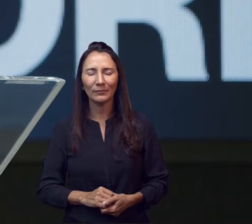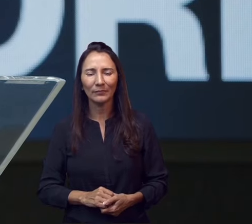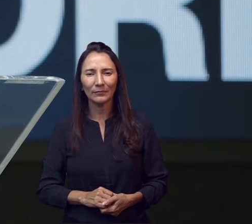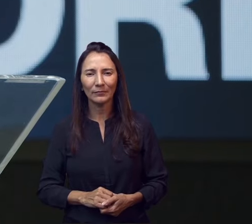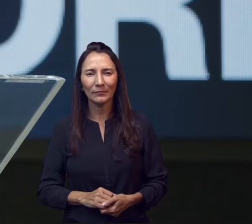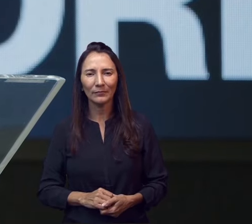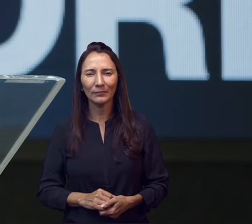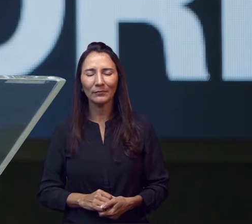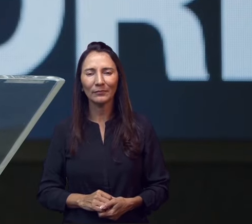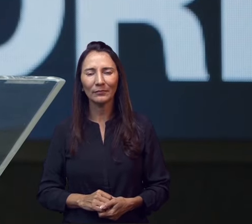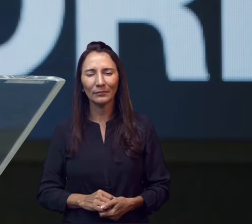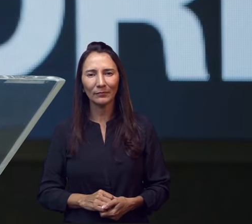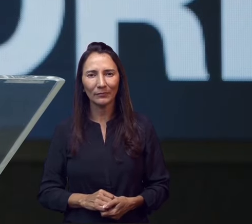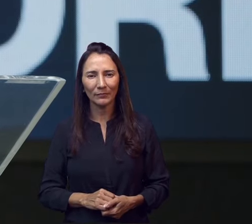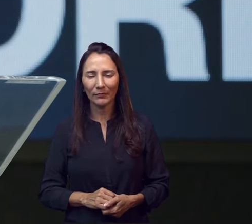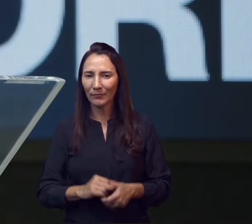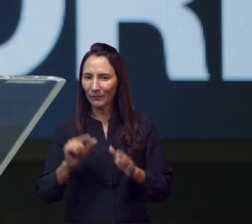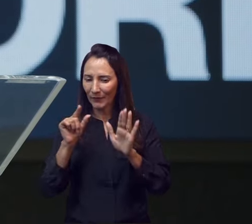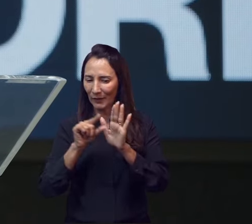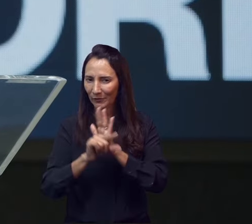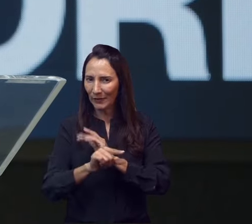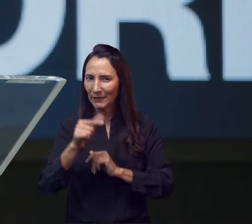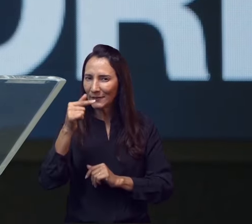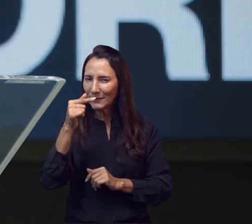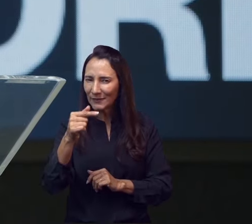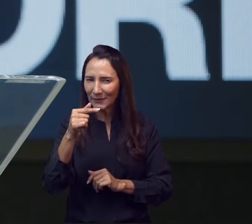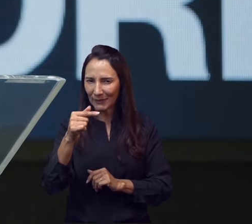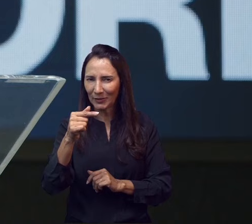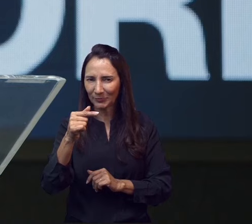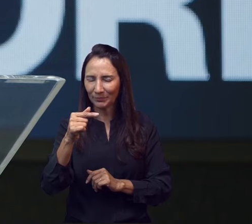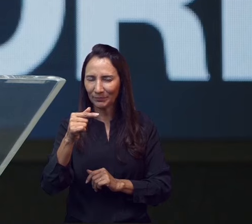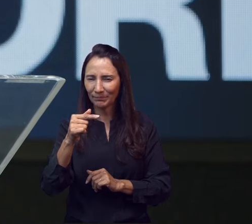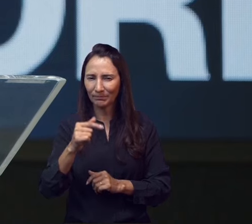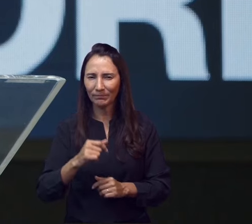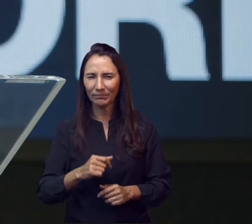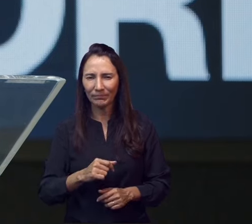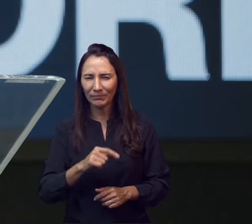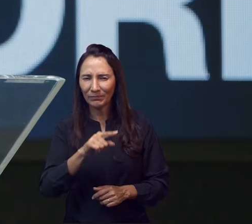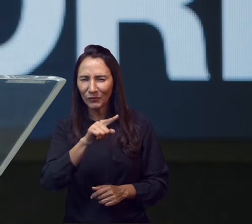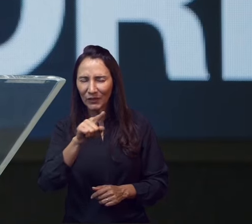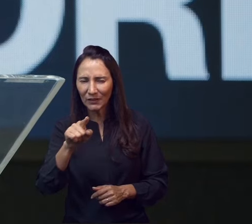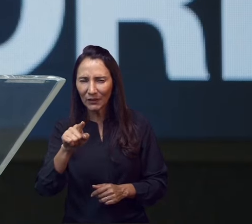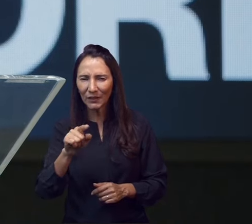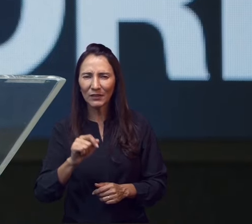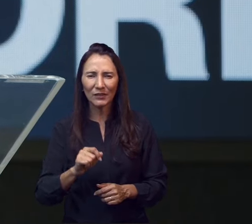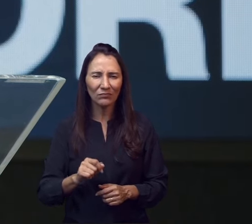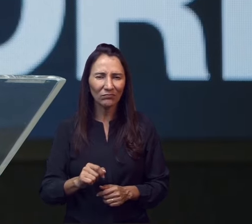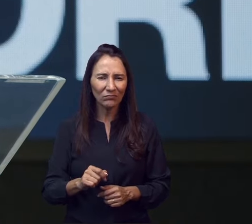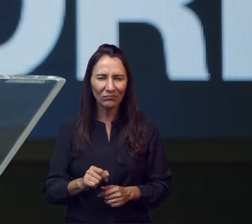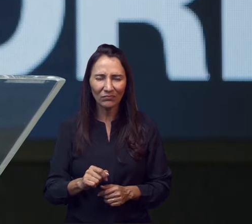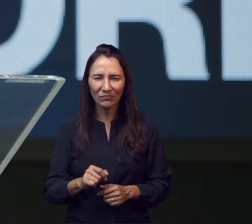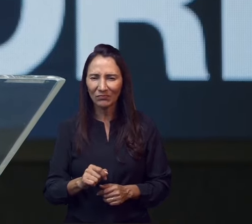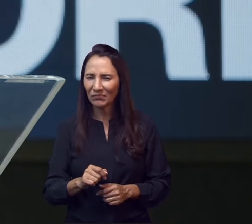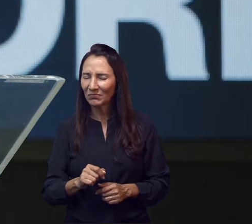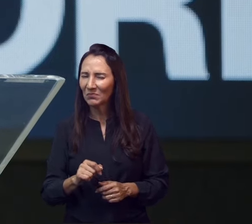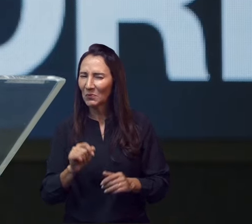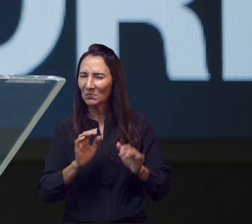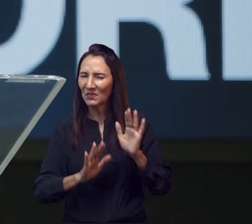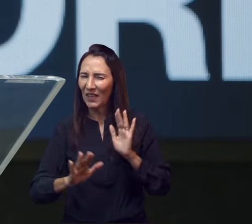Aí ele diz no verso 7 não se enganem ninguém zomba de